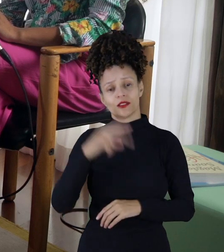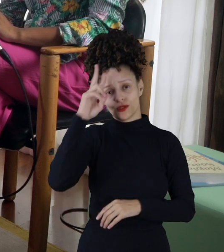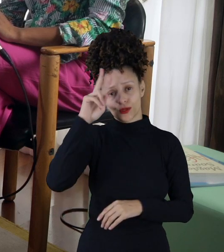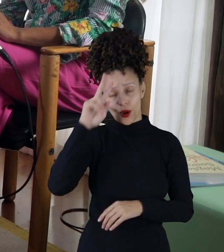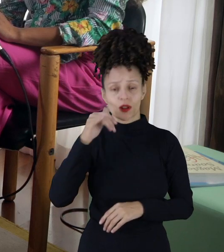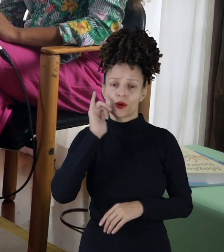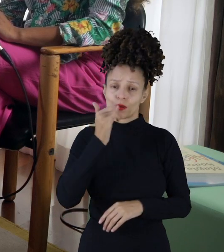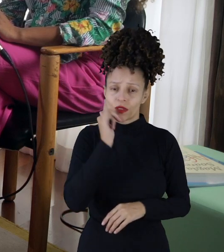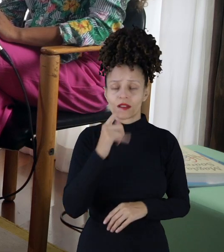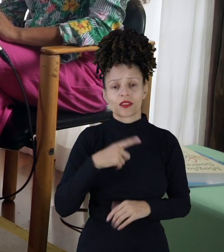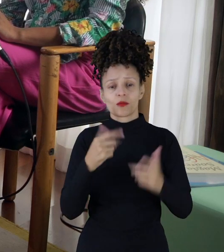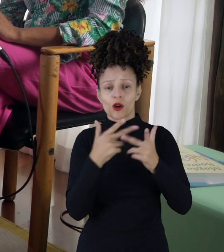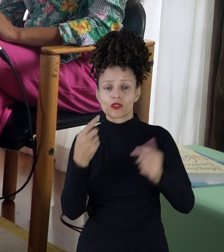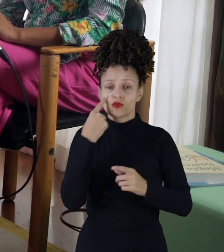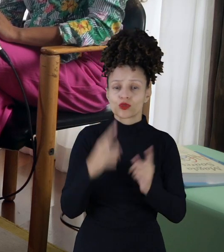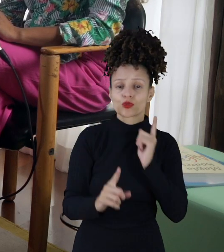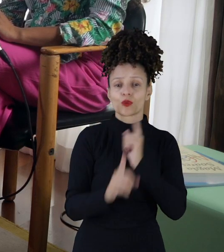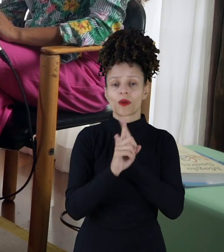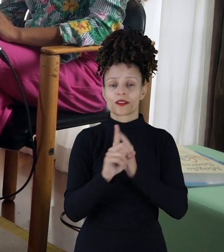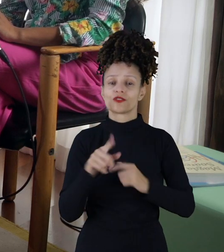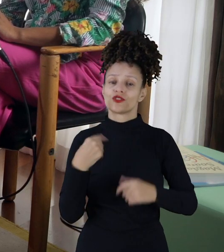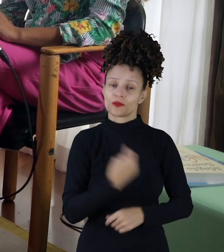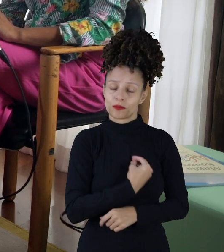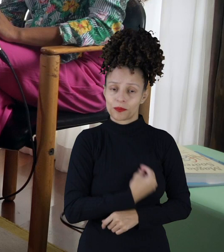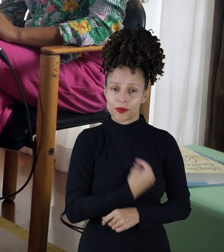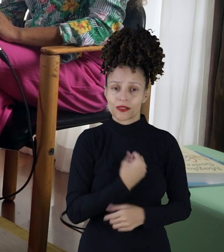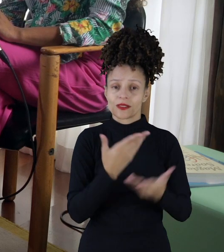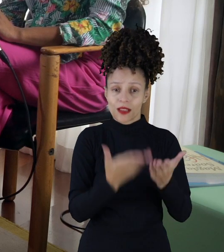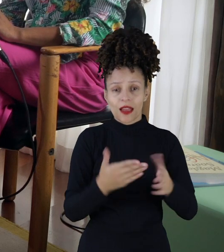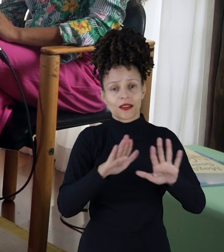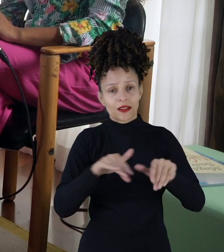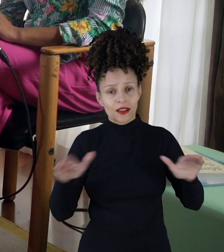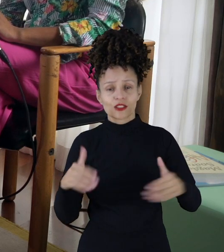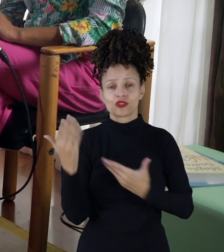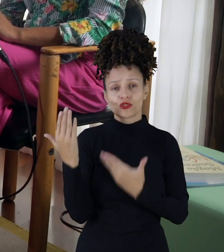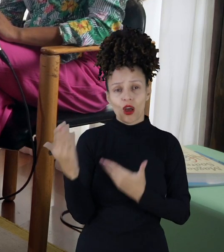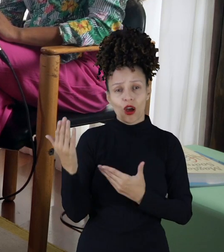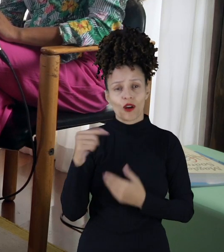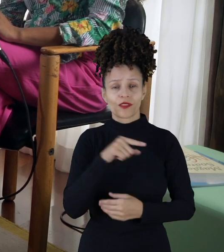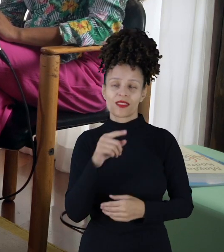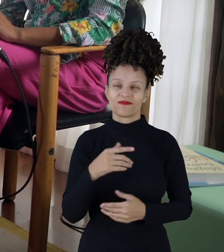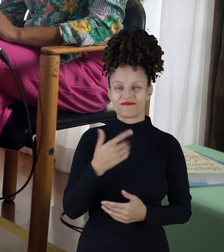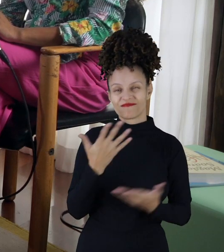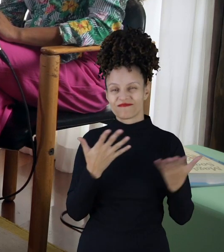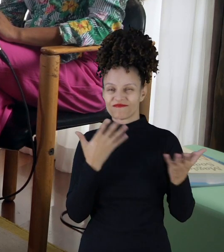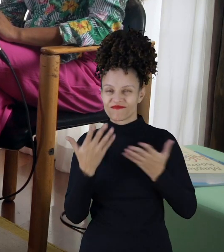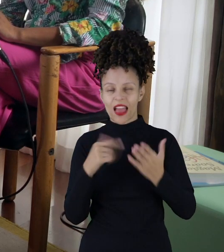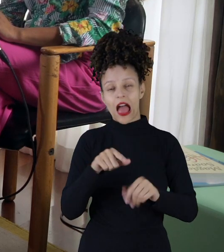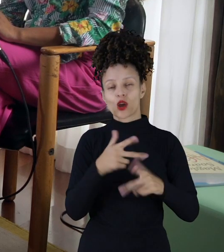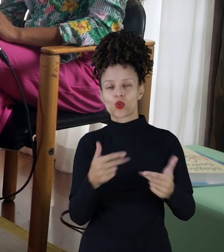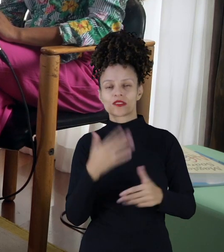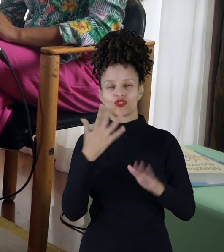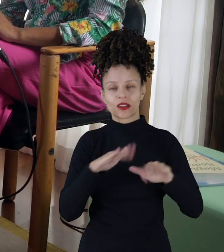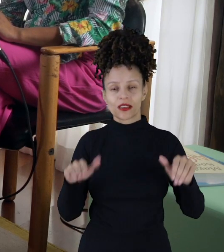tem uma história para contar, tem alguma coisa, uma descoberta, e a gente presenciar aquelas crianças e os jovens que ficam meio sem graça, sabe? Isso